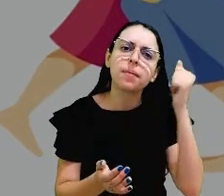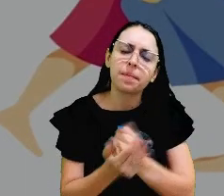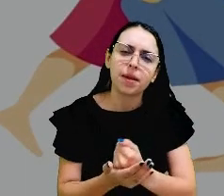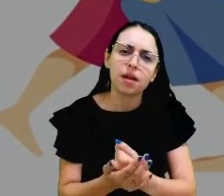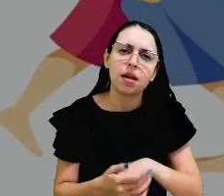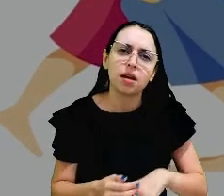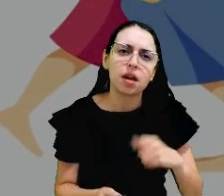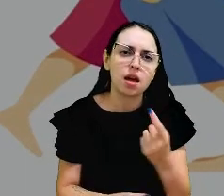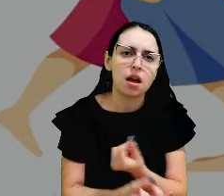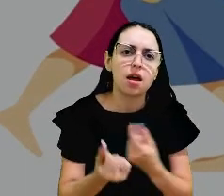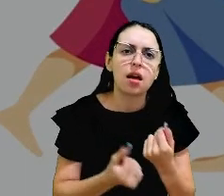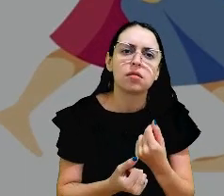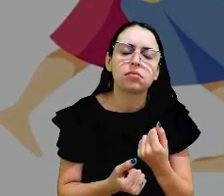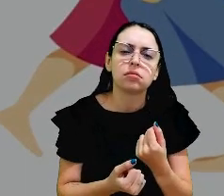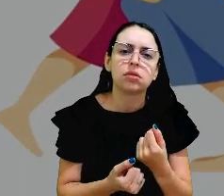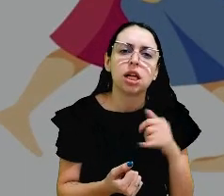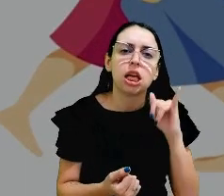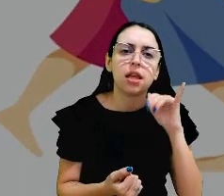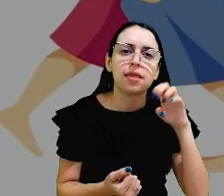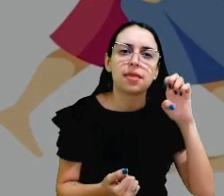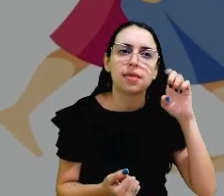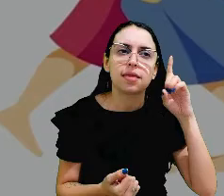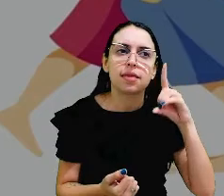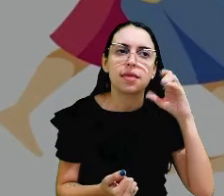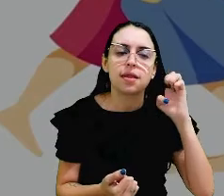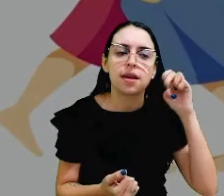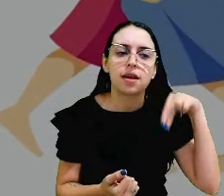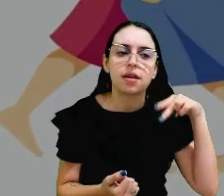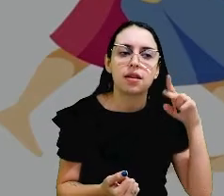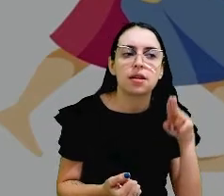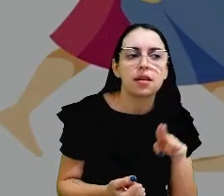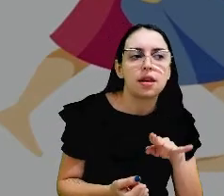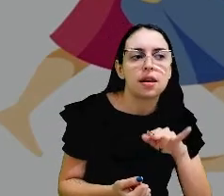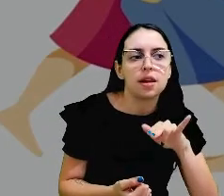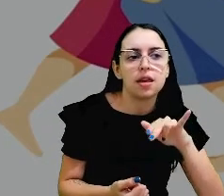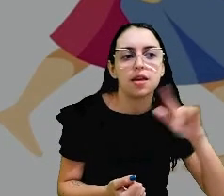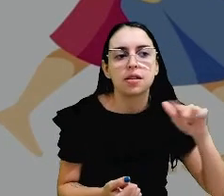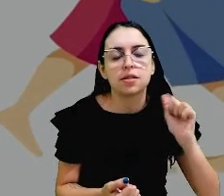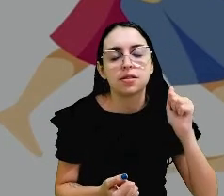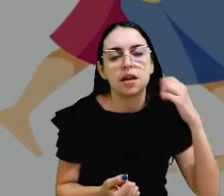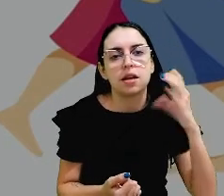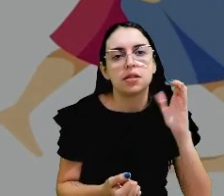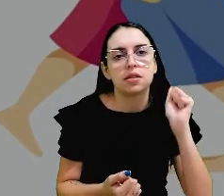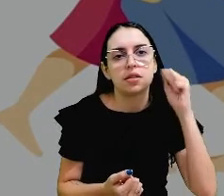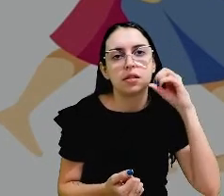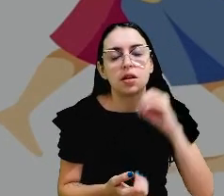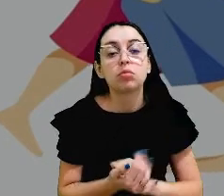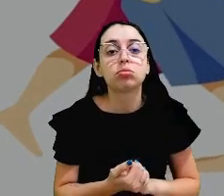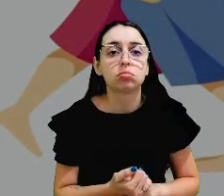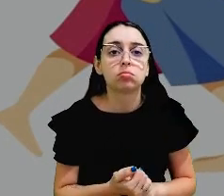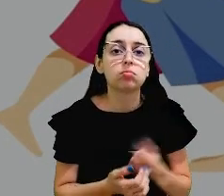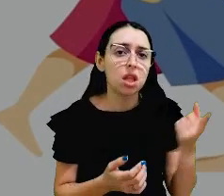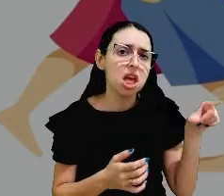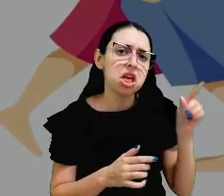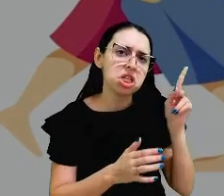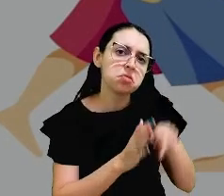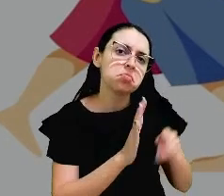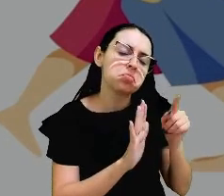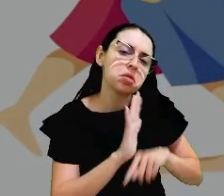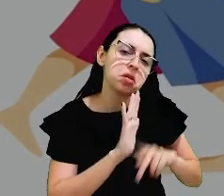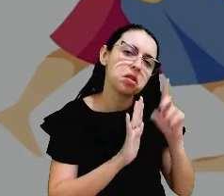indenização por negligência no serviço de saúde. Então, o caso da Aline, ele nos